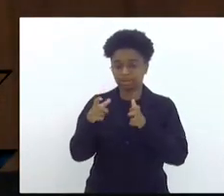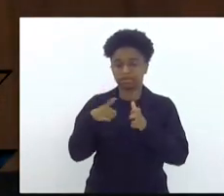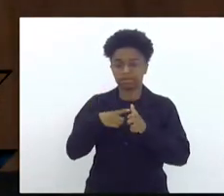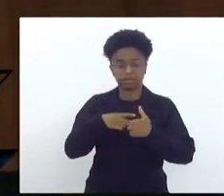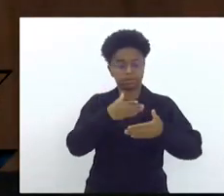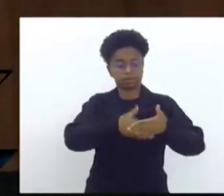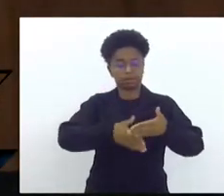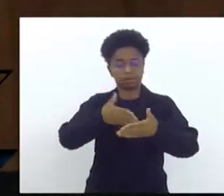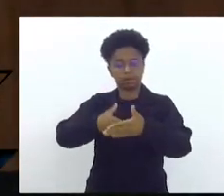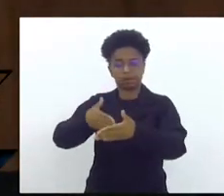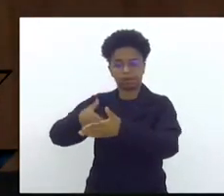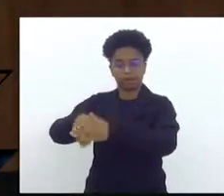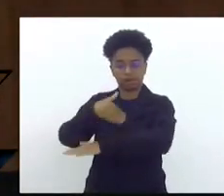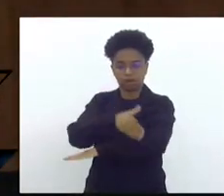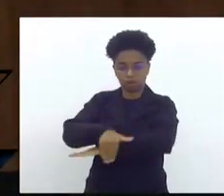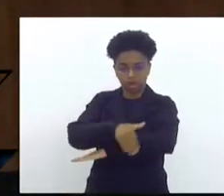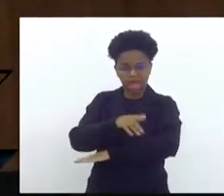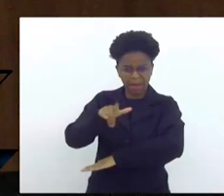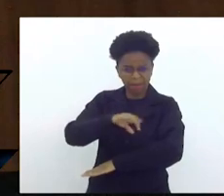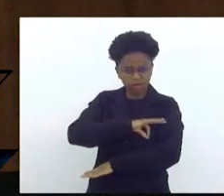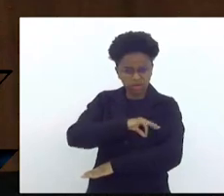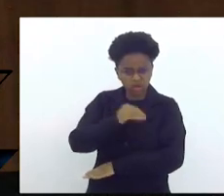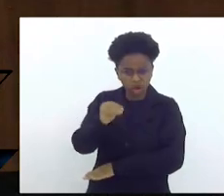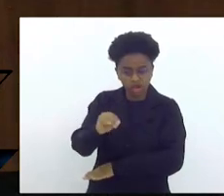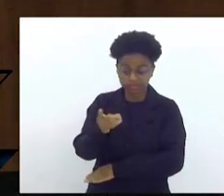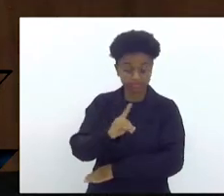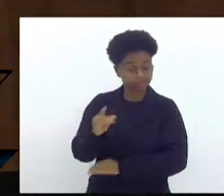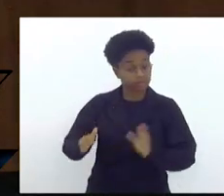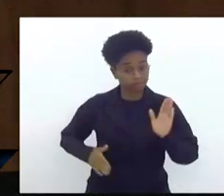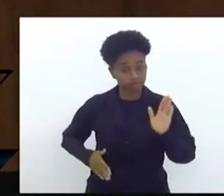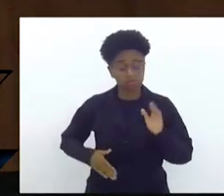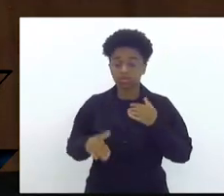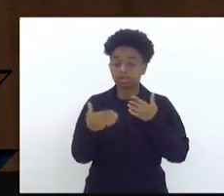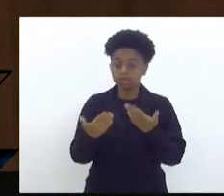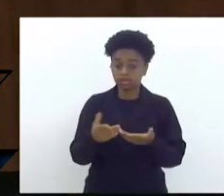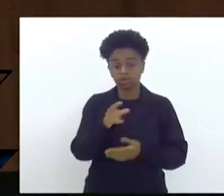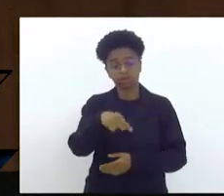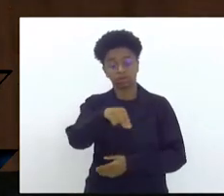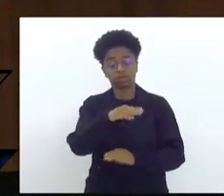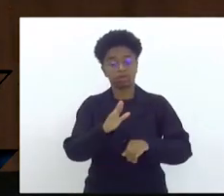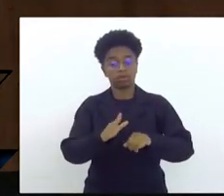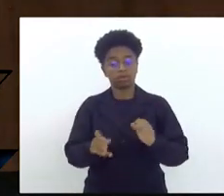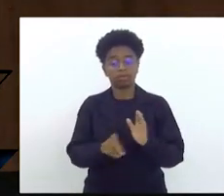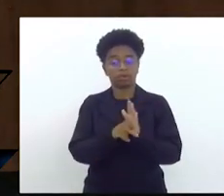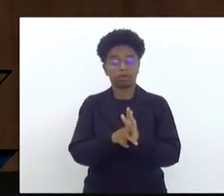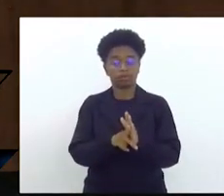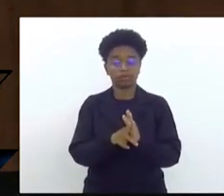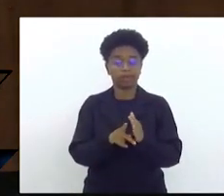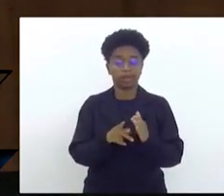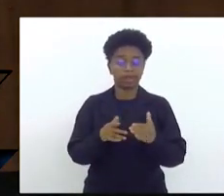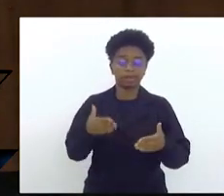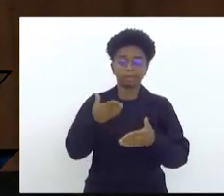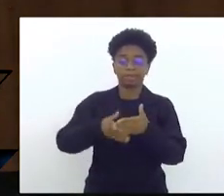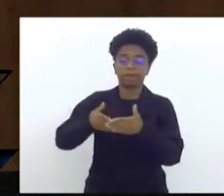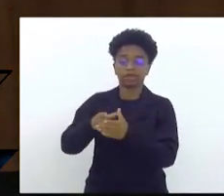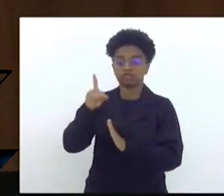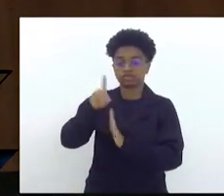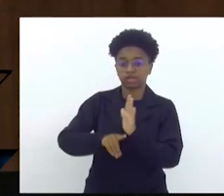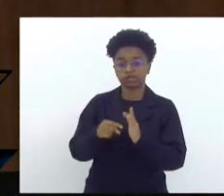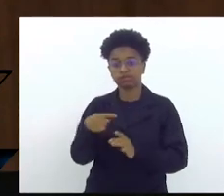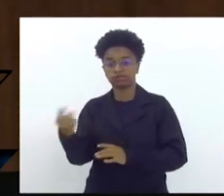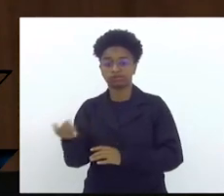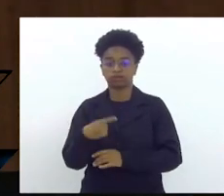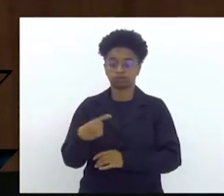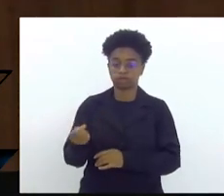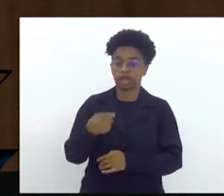quem bota a barrigada é o traficante ele sim Serviu direito de cidadão de Iriri abusam